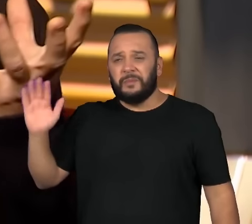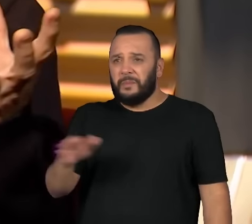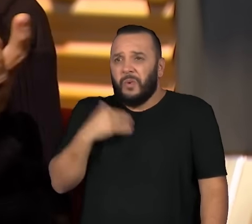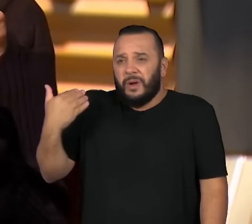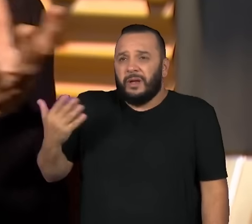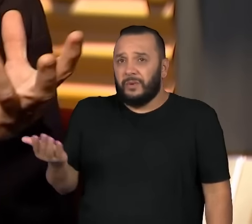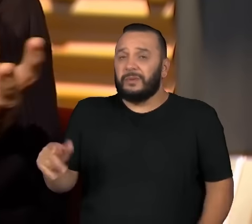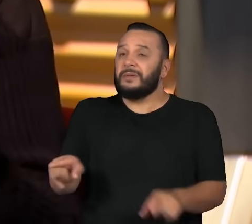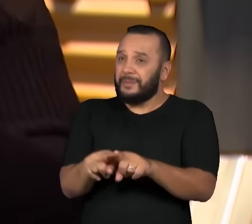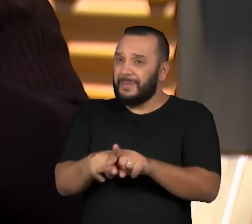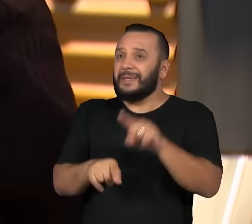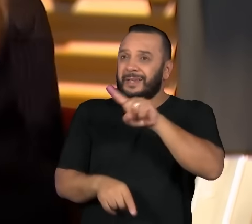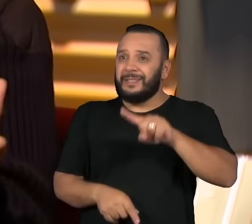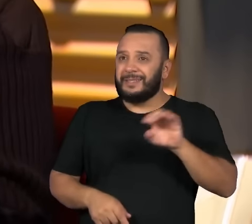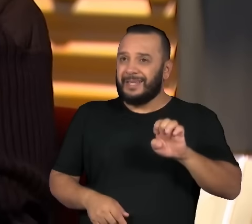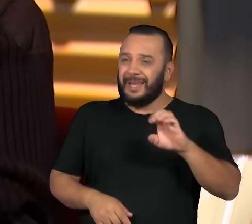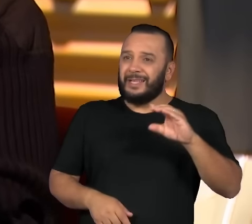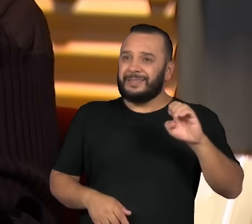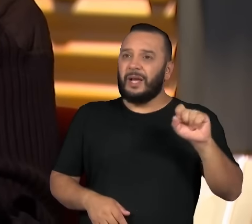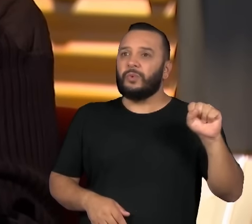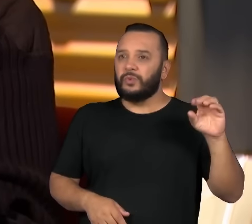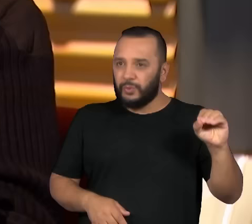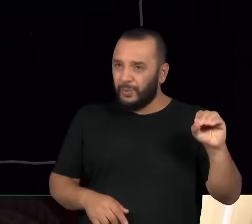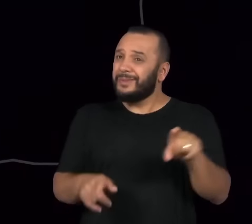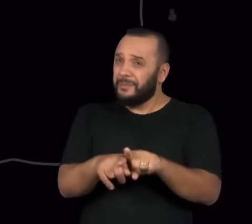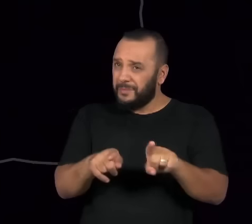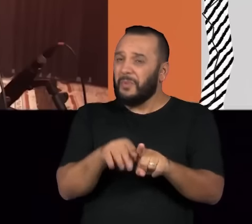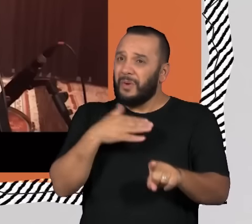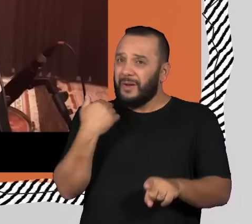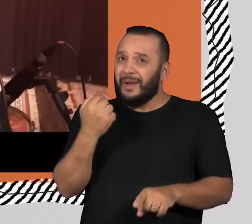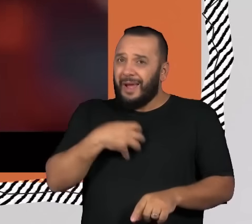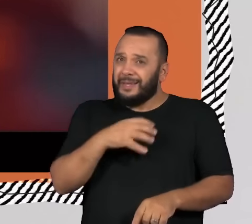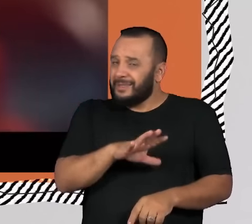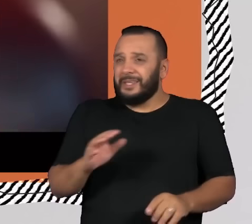aquela celebração é isso, celebrar a vida da pessoa, né?